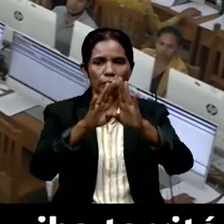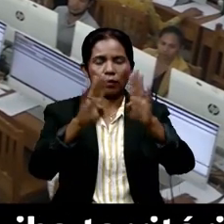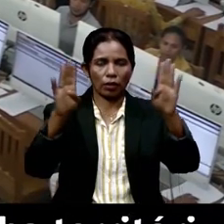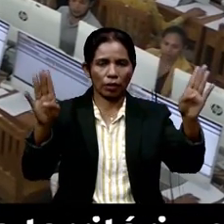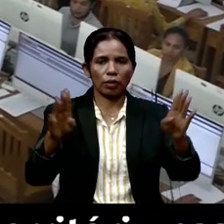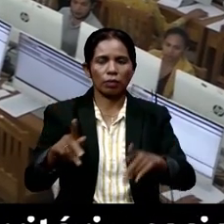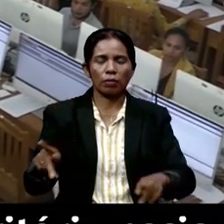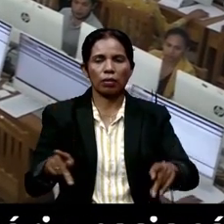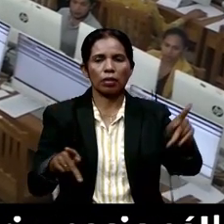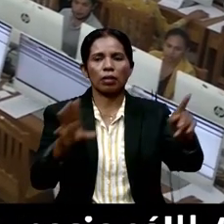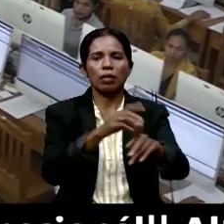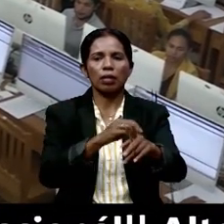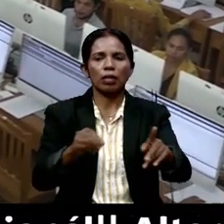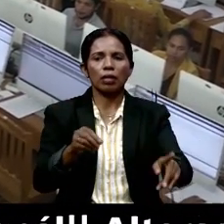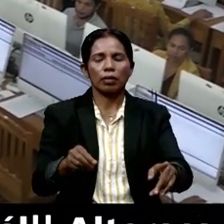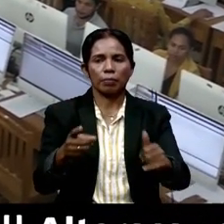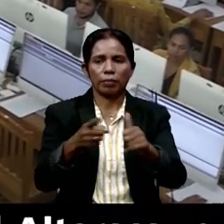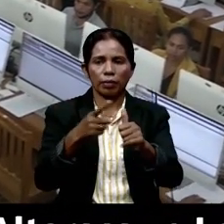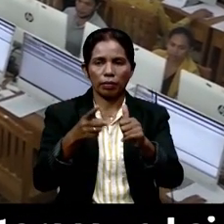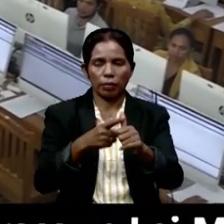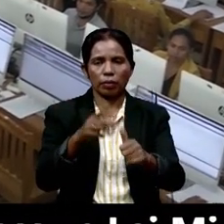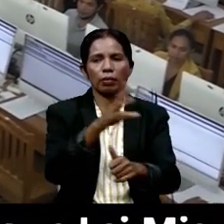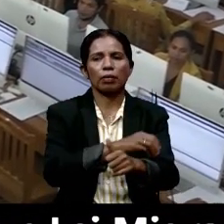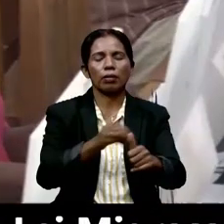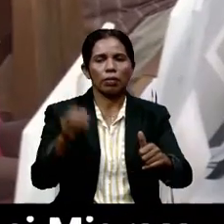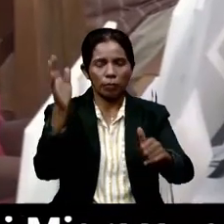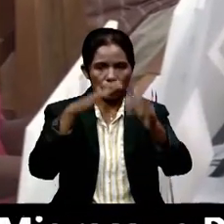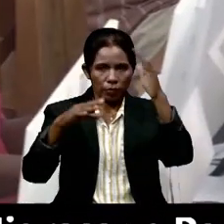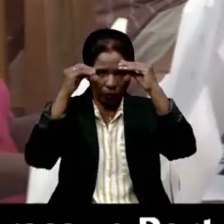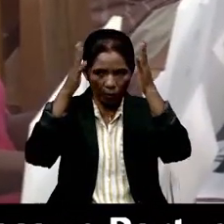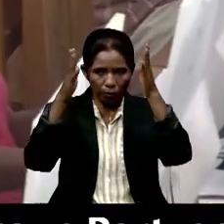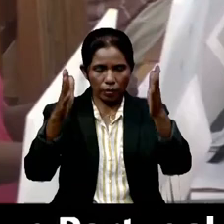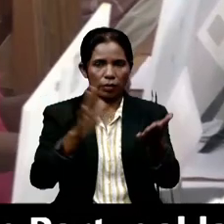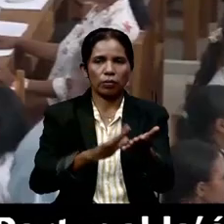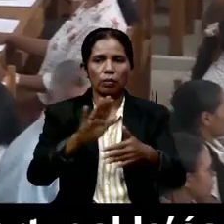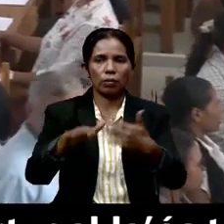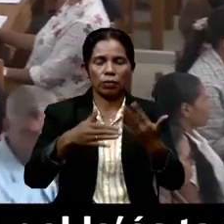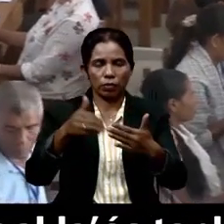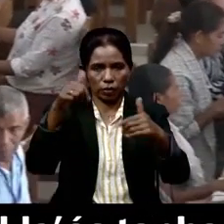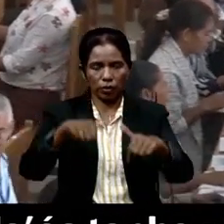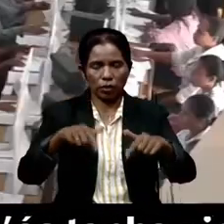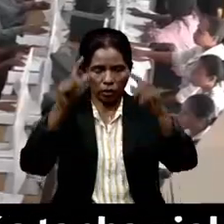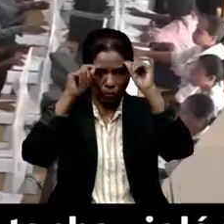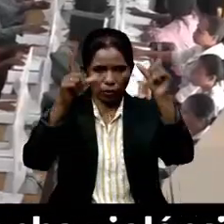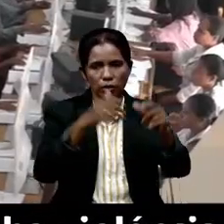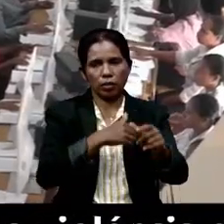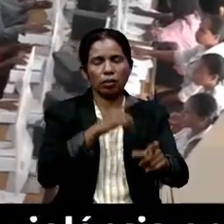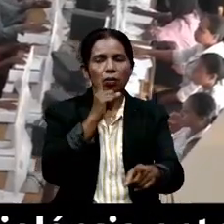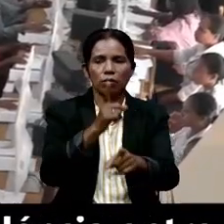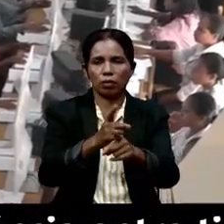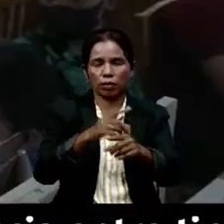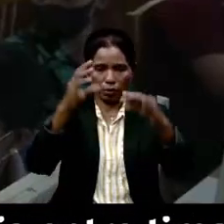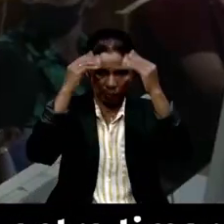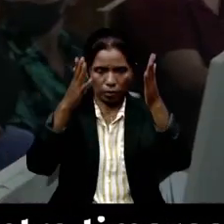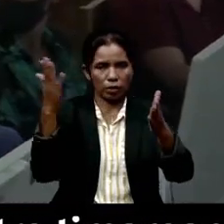concurso público uma bolsa candidatura primeira e segunda fase, mas o problema professor e a Escola Sira e o Território Nacional se deu resolvido. Então, o professor Sira não